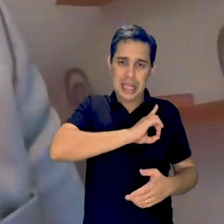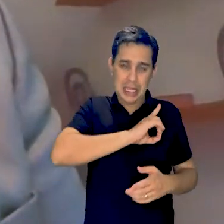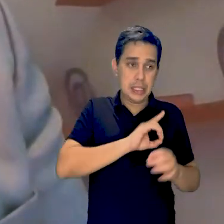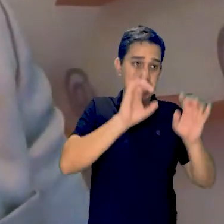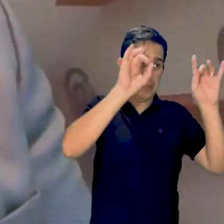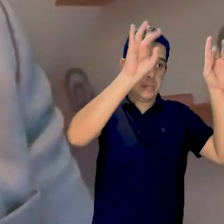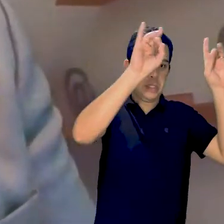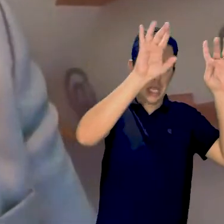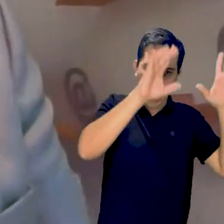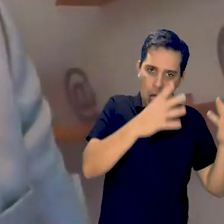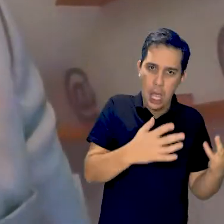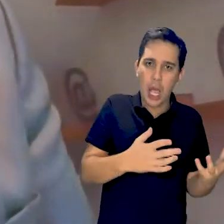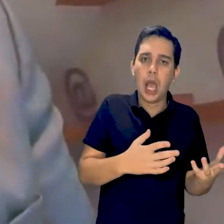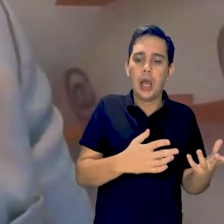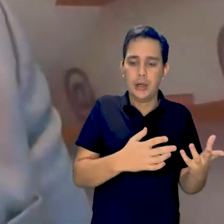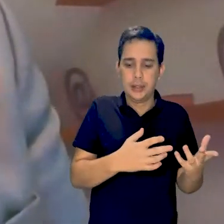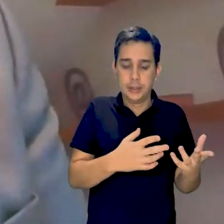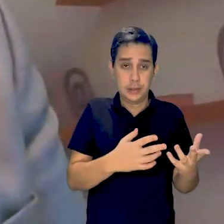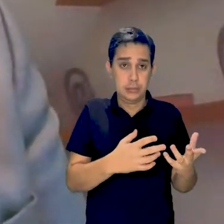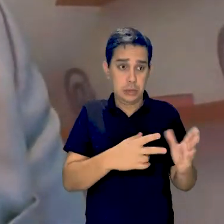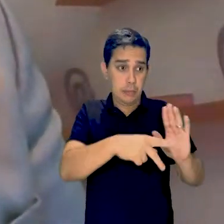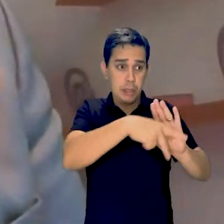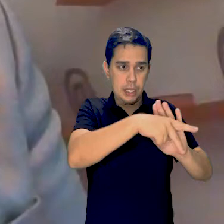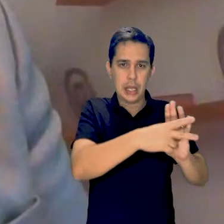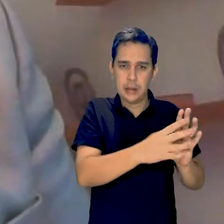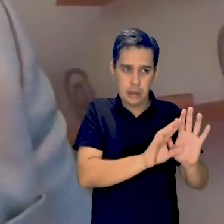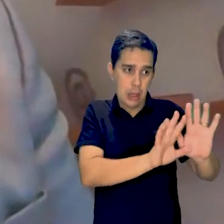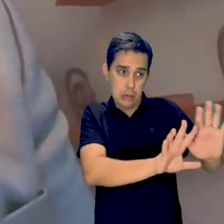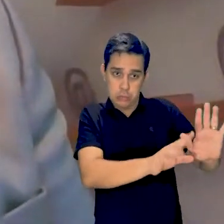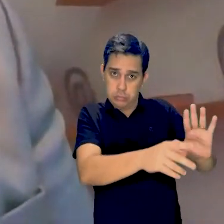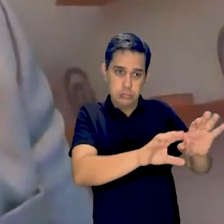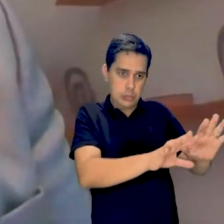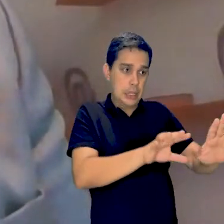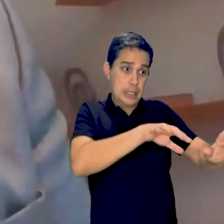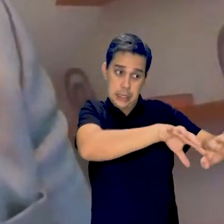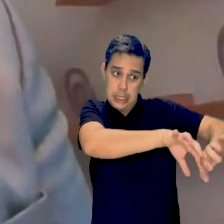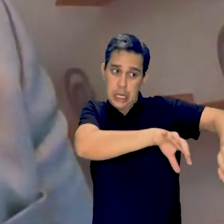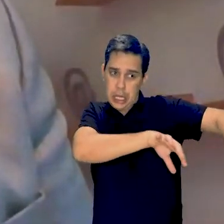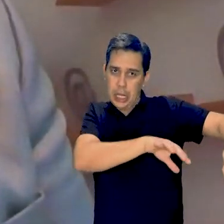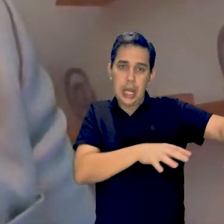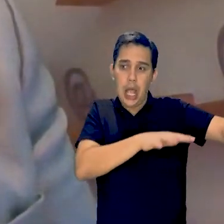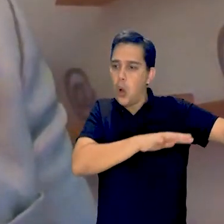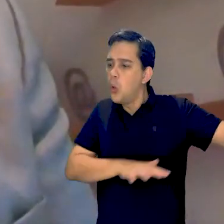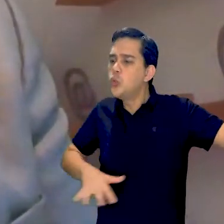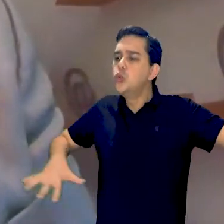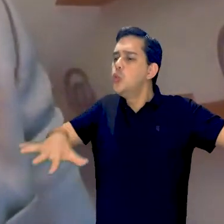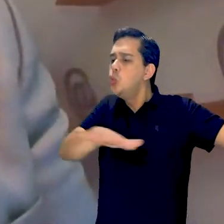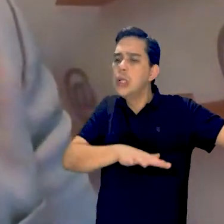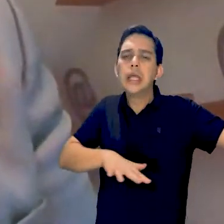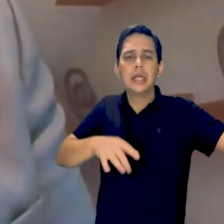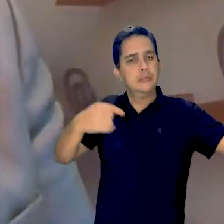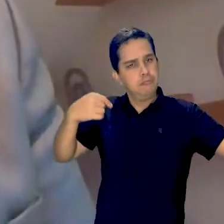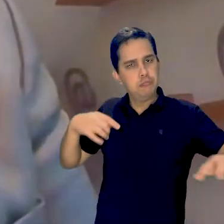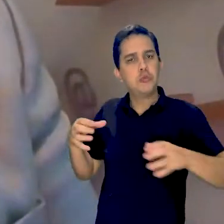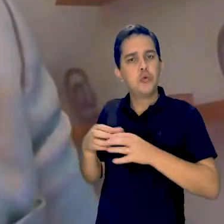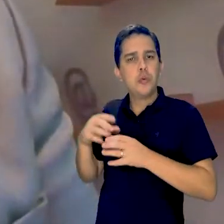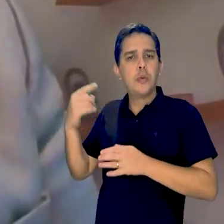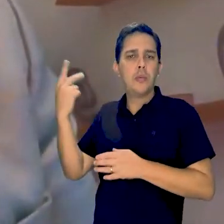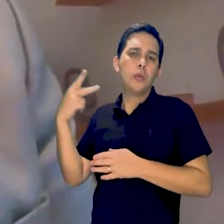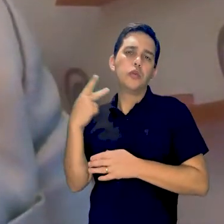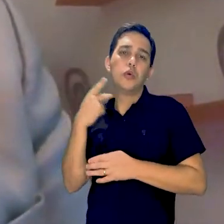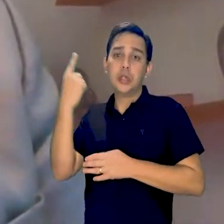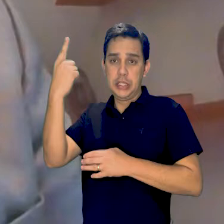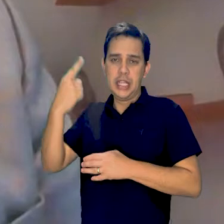algumas especializadas que está no guarda-chuva da promotoria Zona Sul Barra, fica a encargo da primeira e da segunda